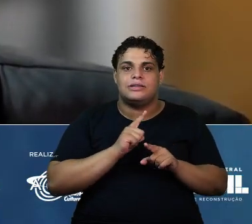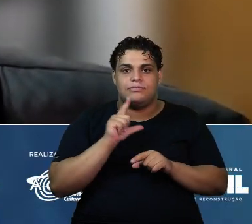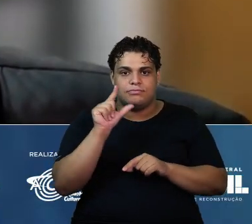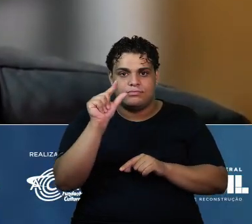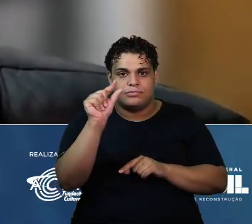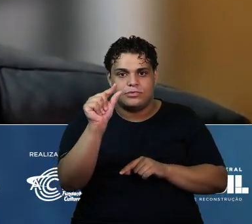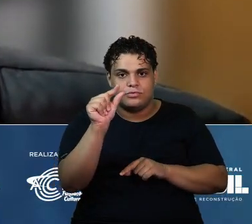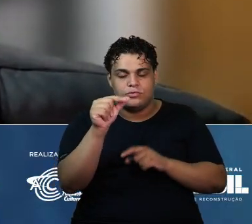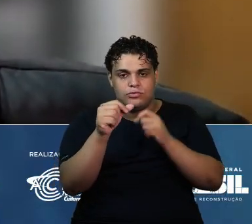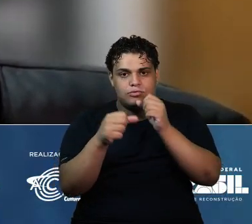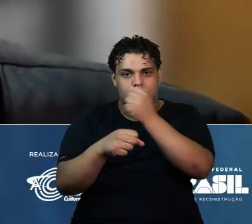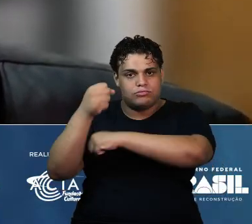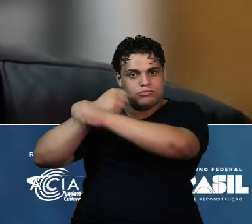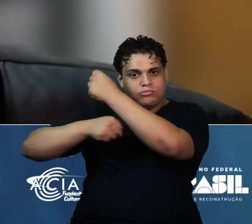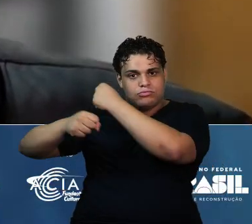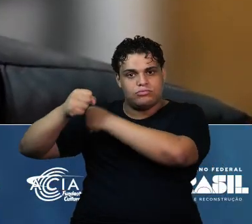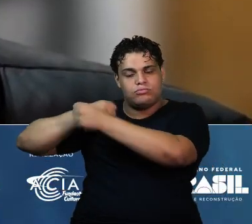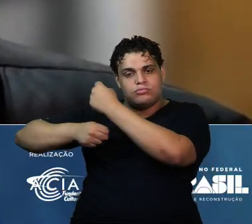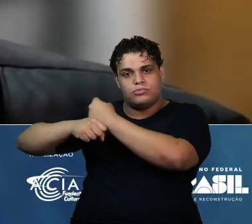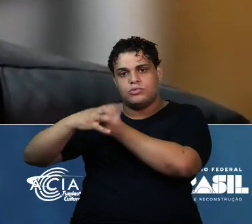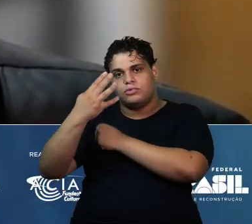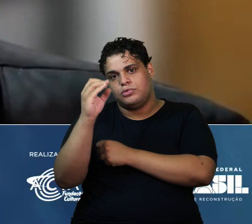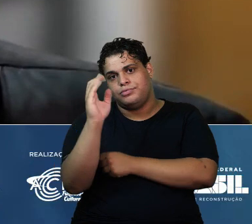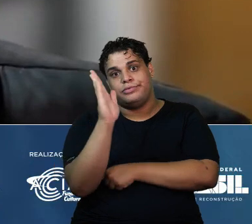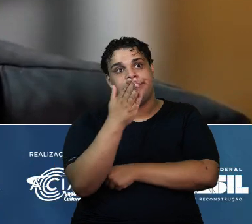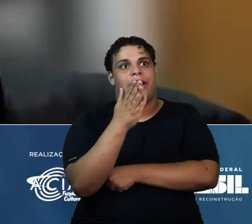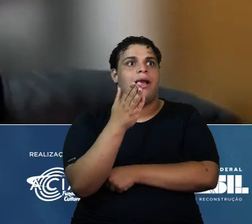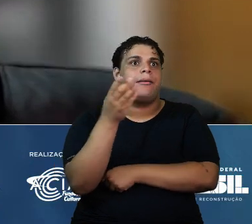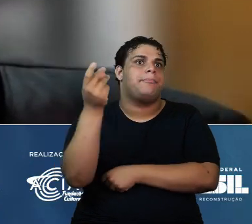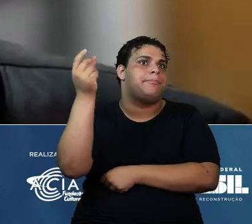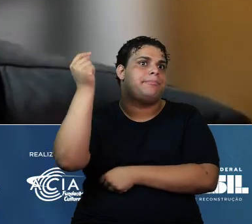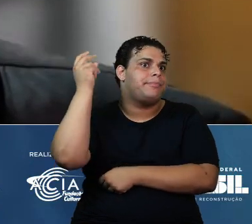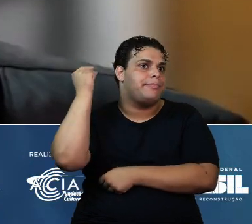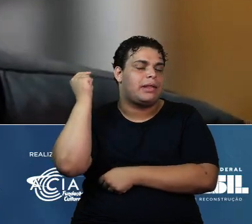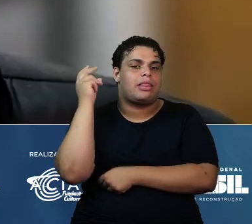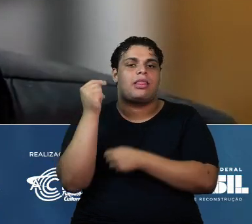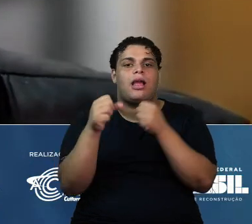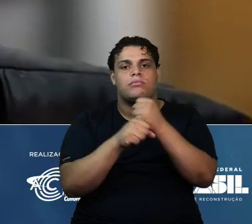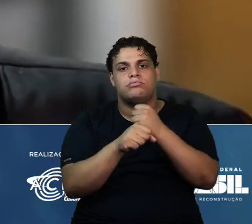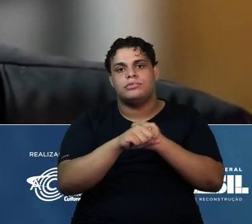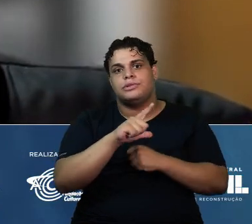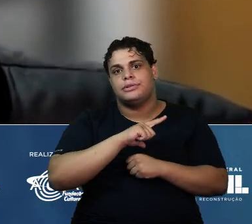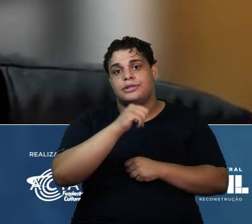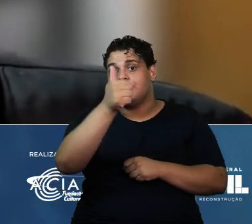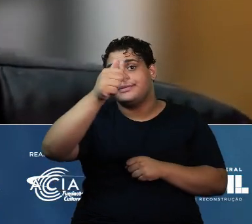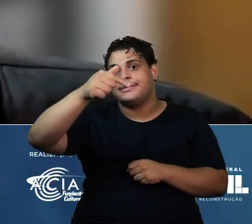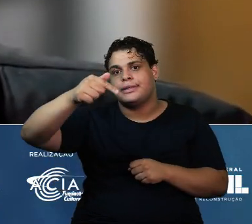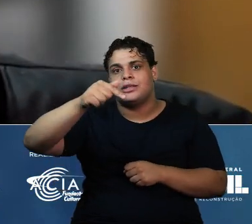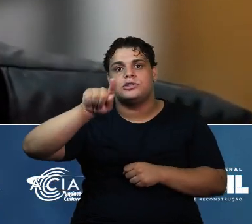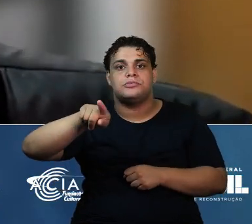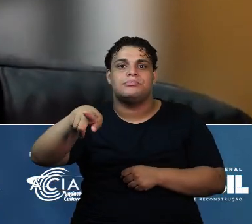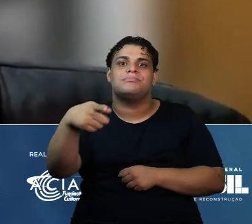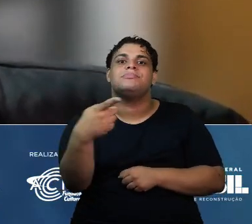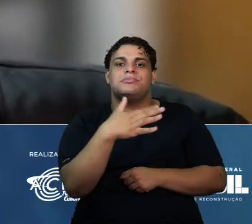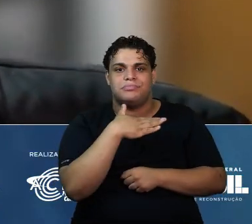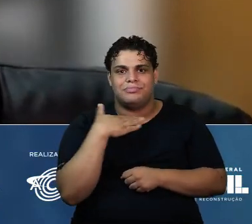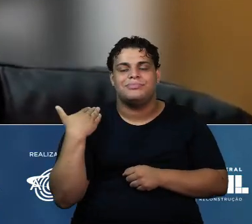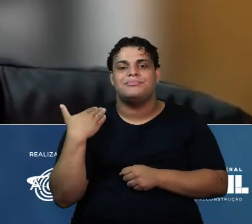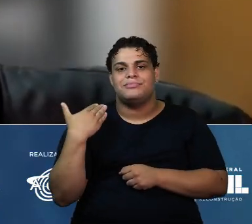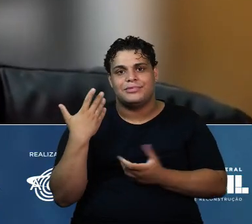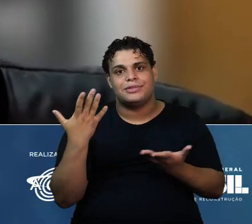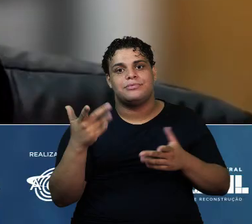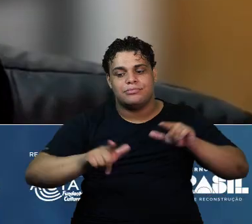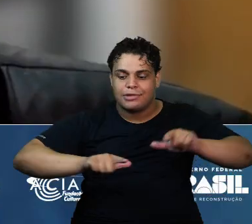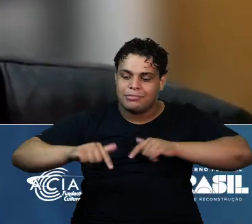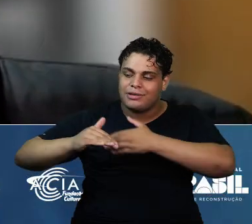ter números de 17 mil mortes no ano, né? Então, é um trabalho de formiguinha que cada um